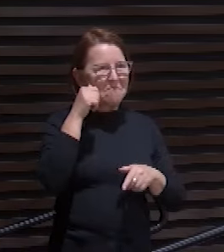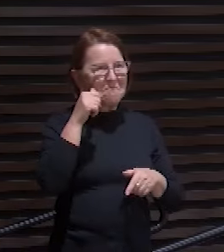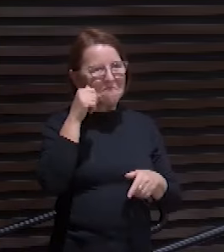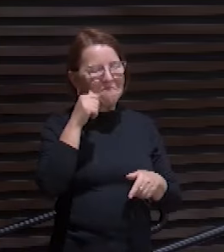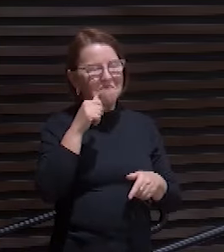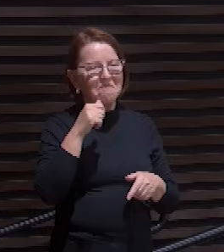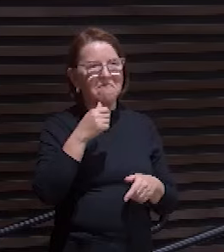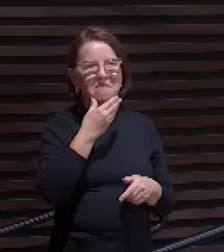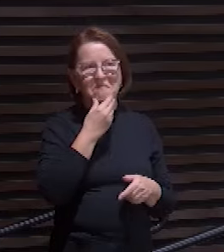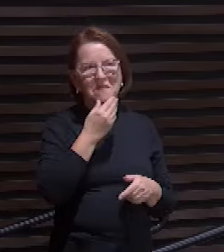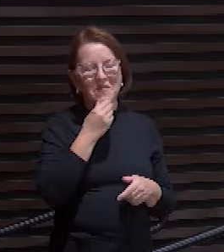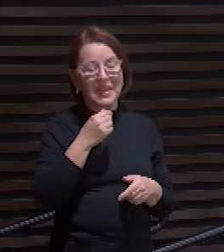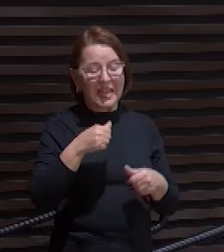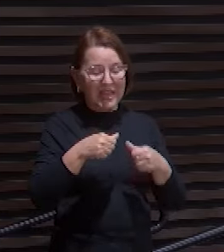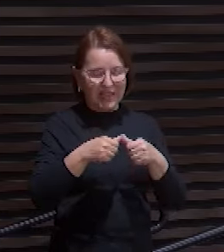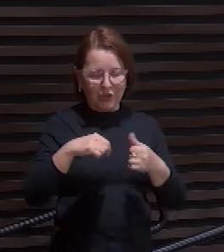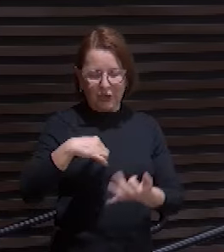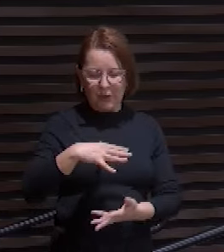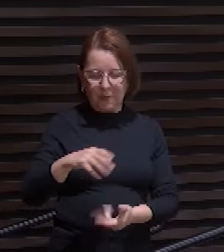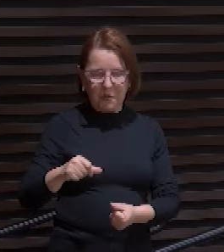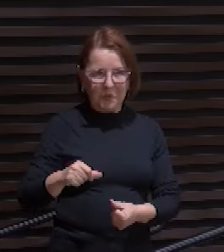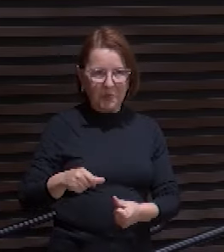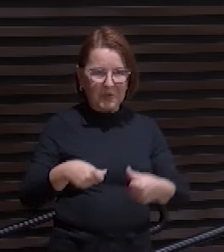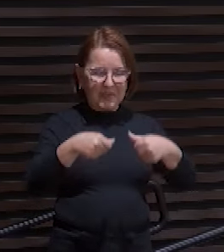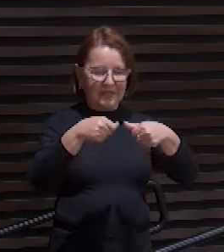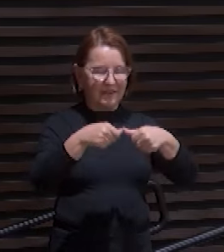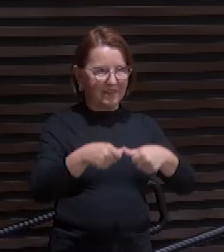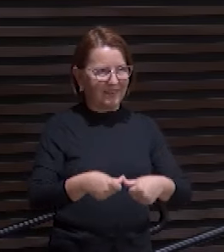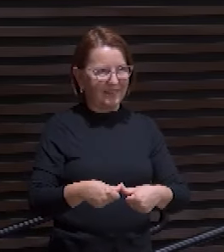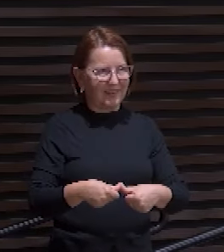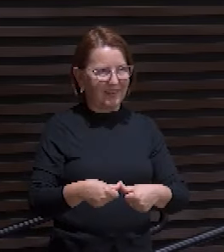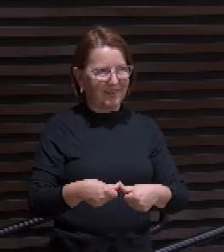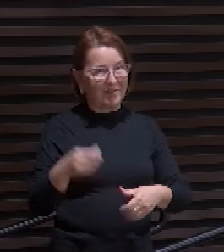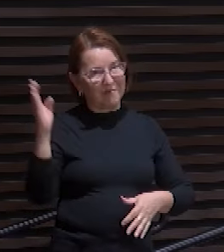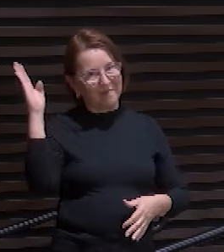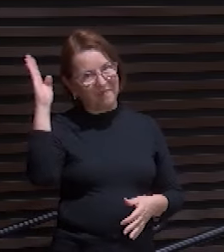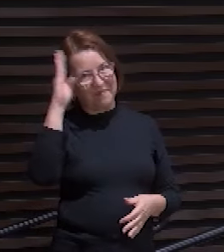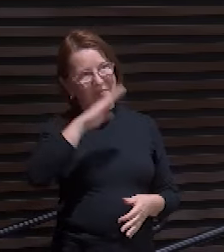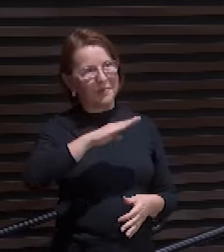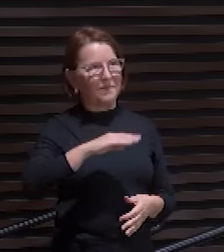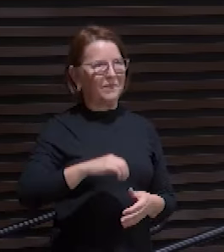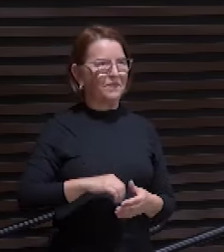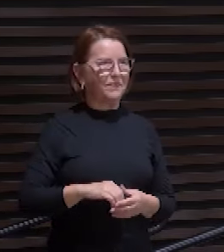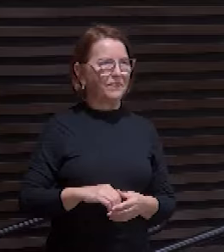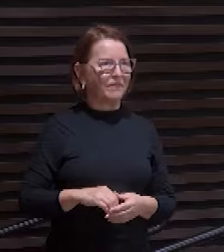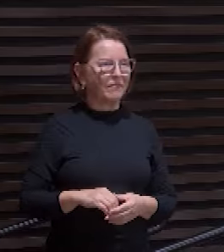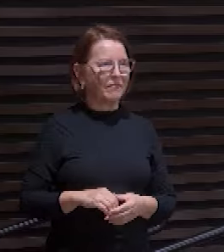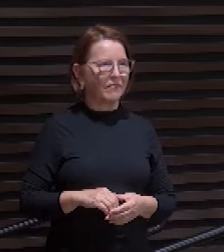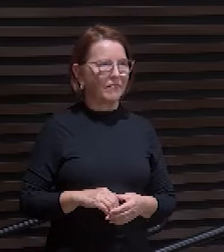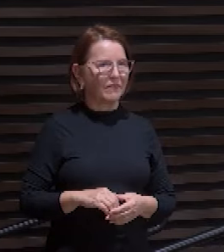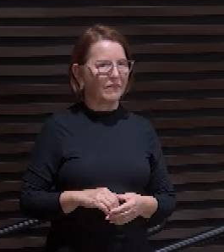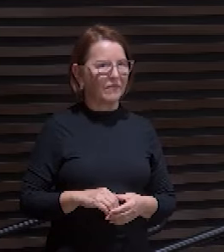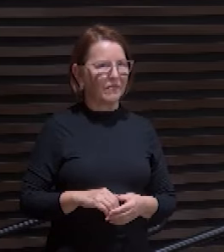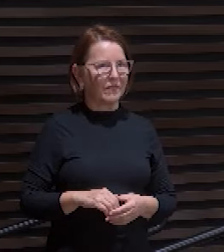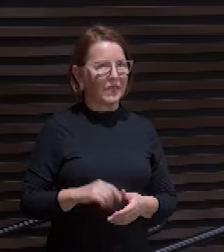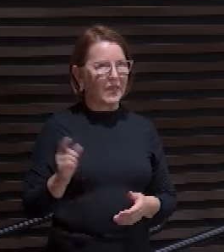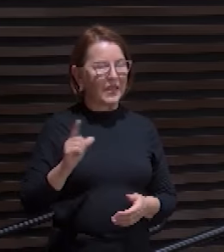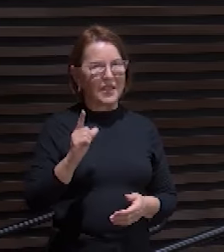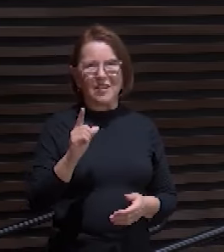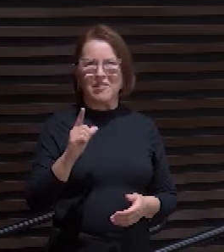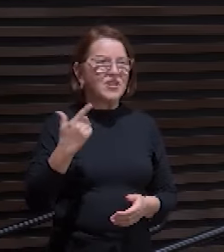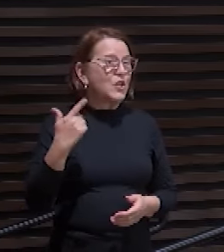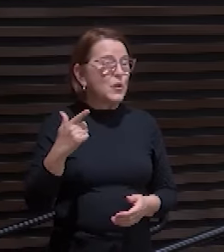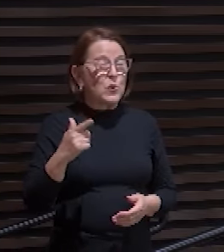mundo jaz no maligno. Não crie